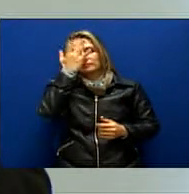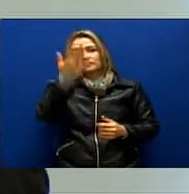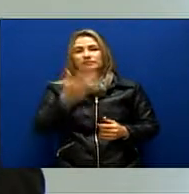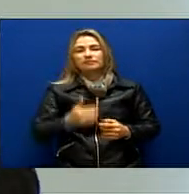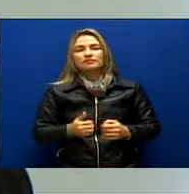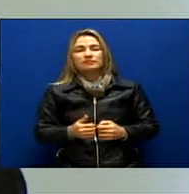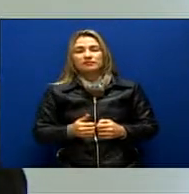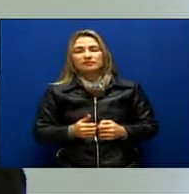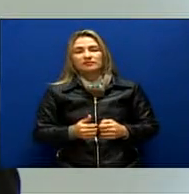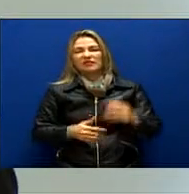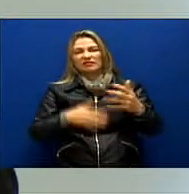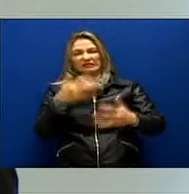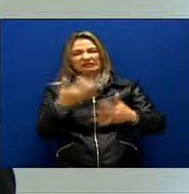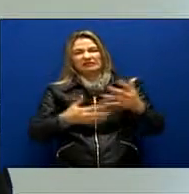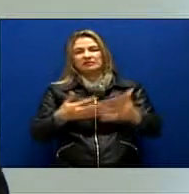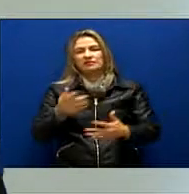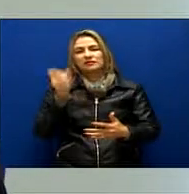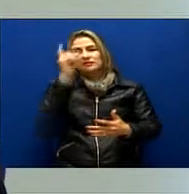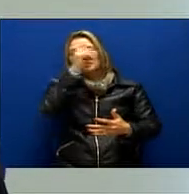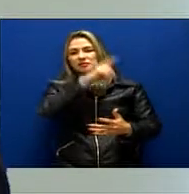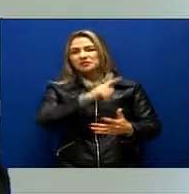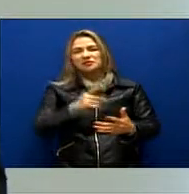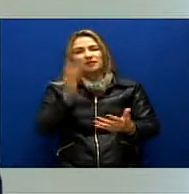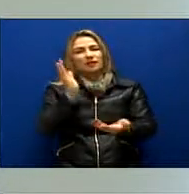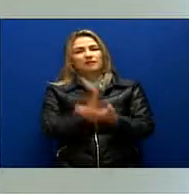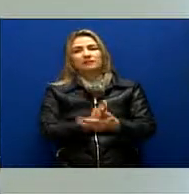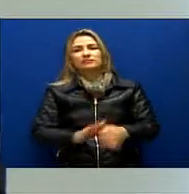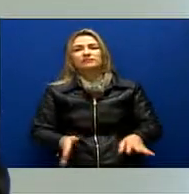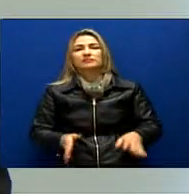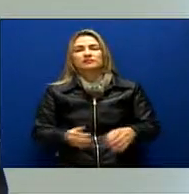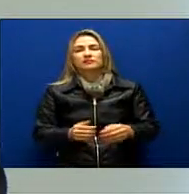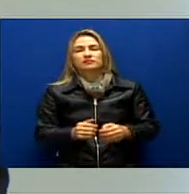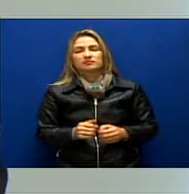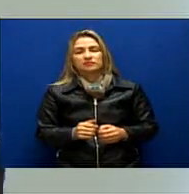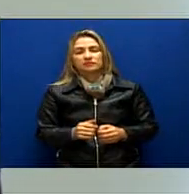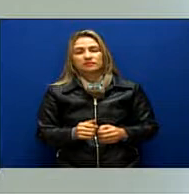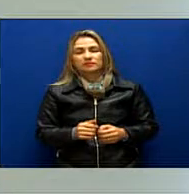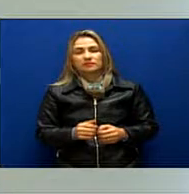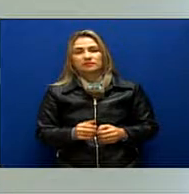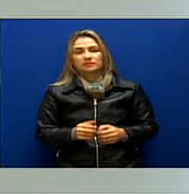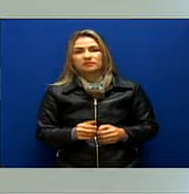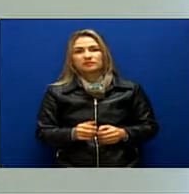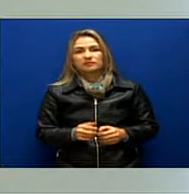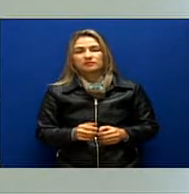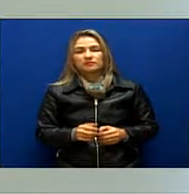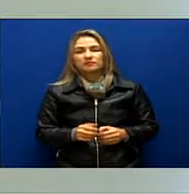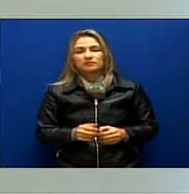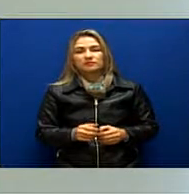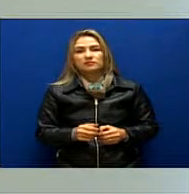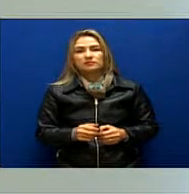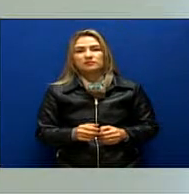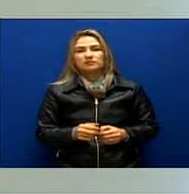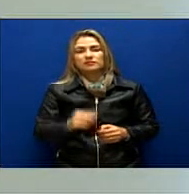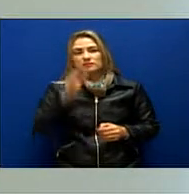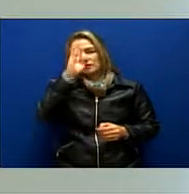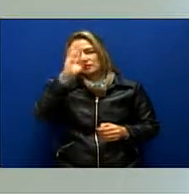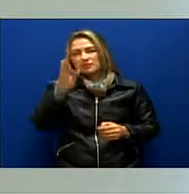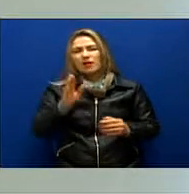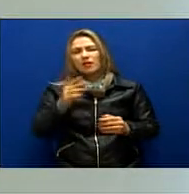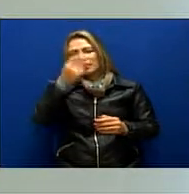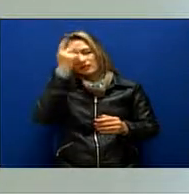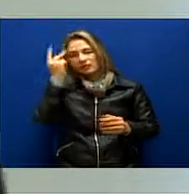modo de ver hoje, engessa completamente o sistema, principalmente daqueles que mais